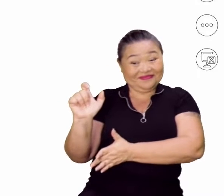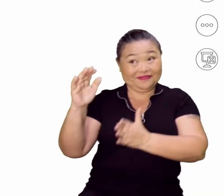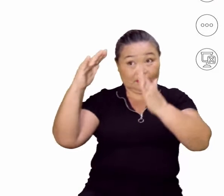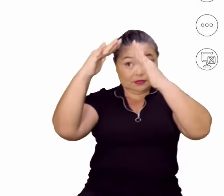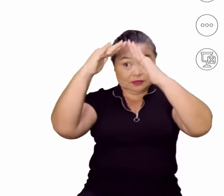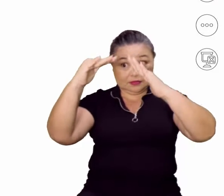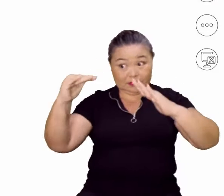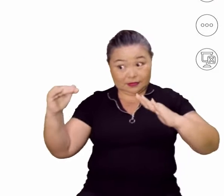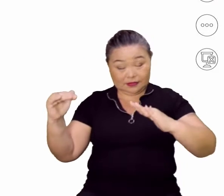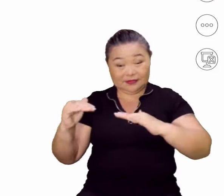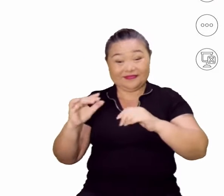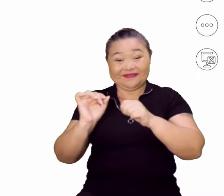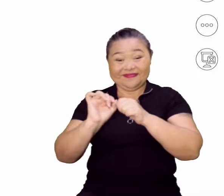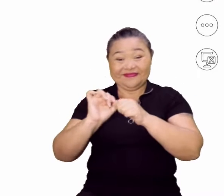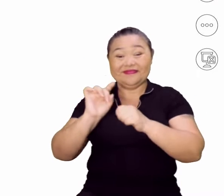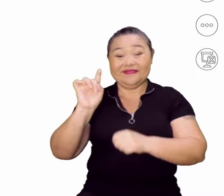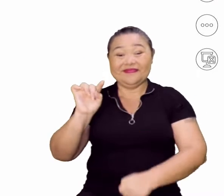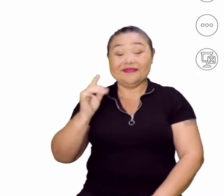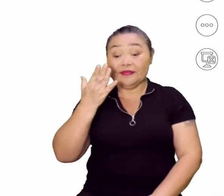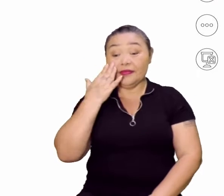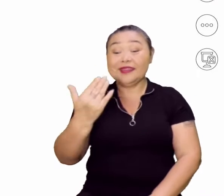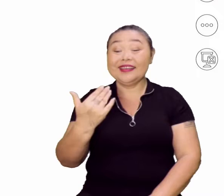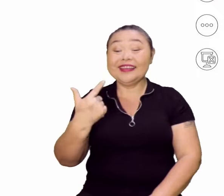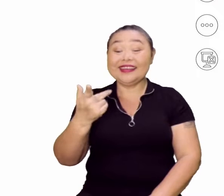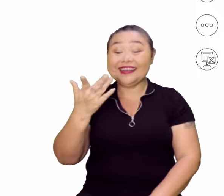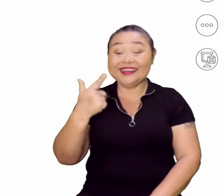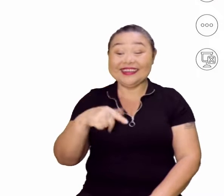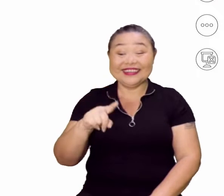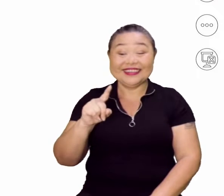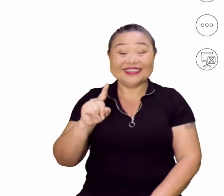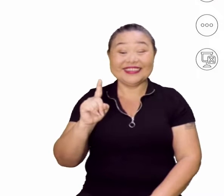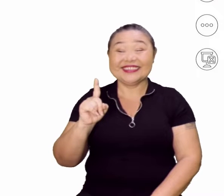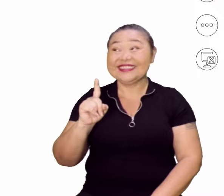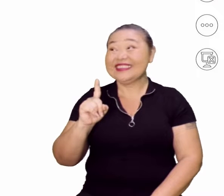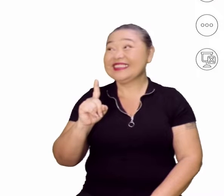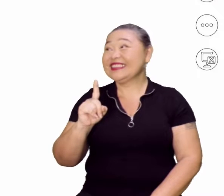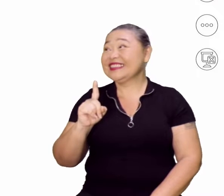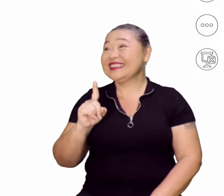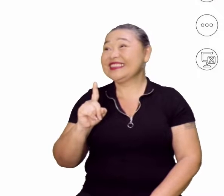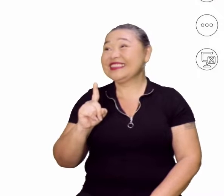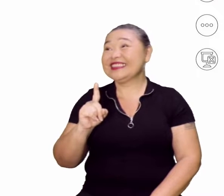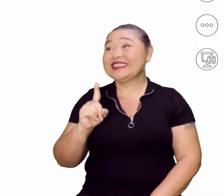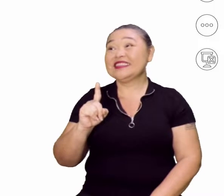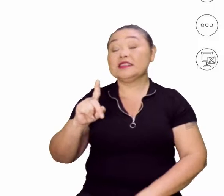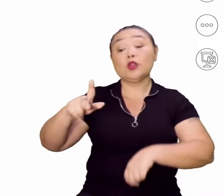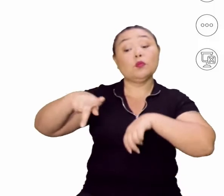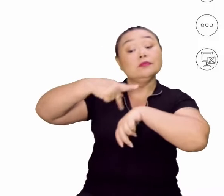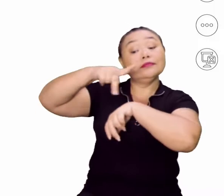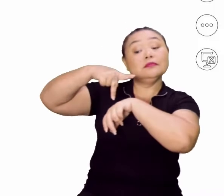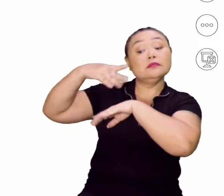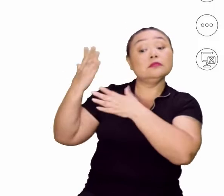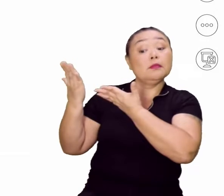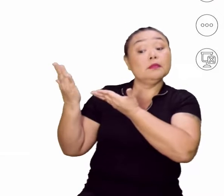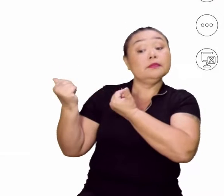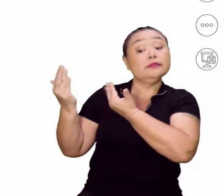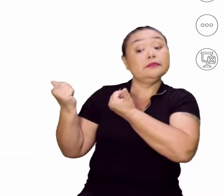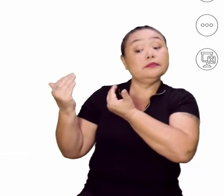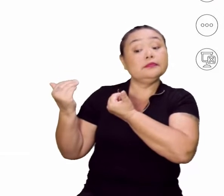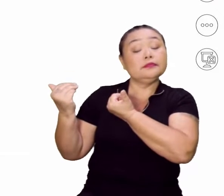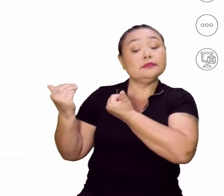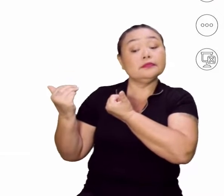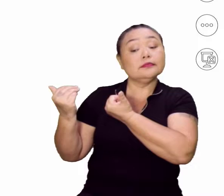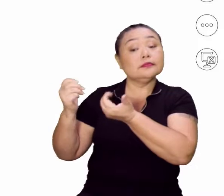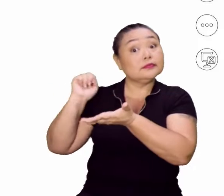pirâmide, ok? Ah, professor, óbvio, eu sei que é uma pirâmide, eu sei, beleza. Mas ele é um país jovem,